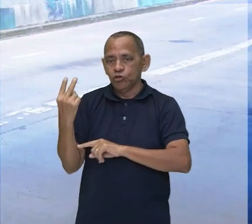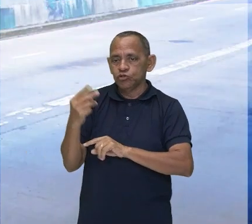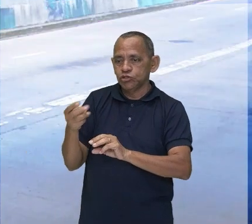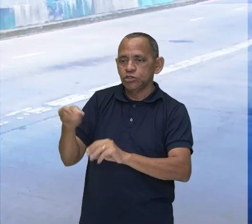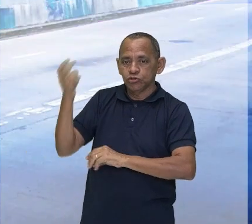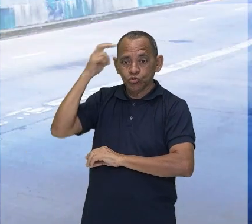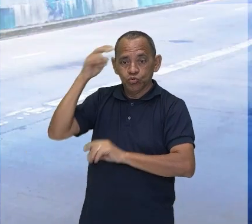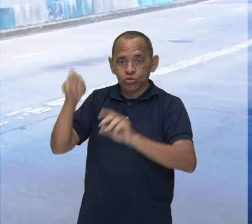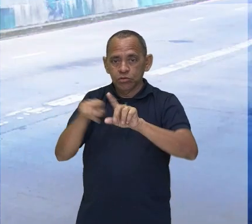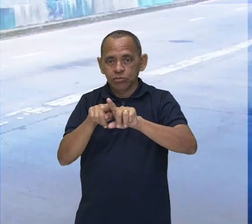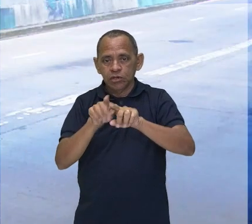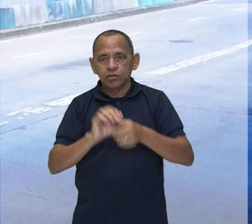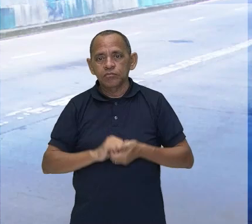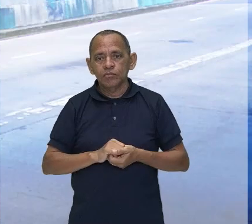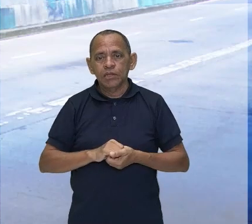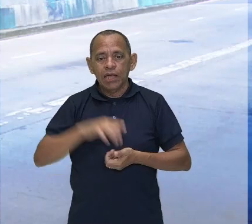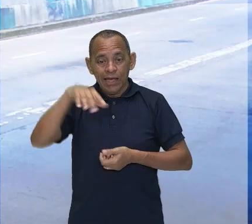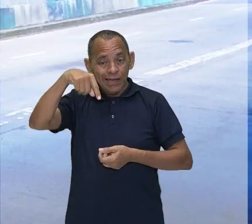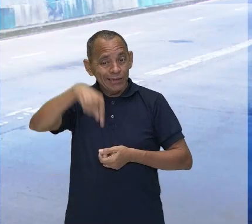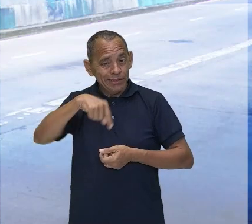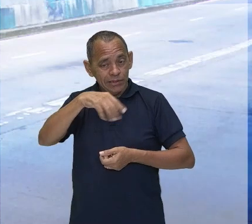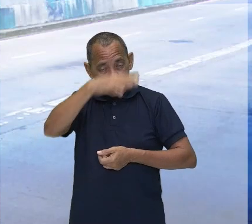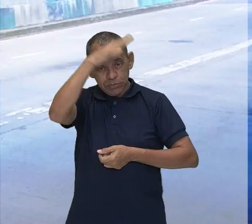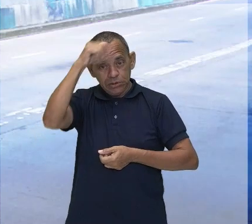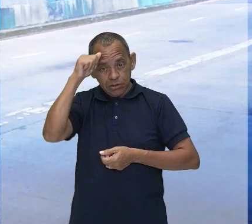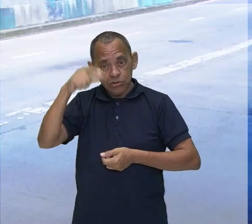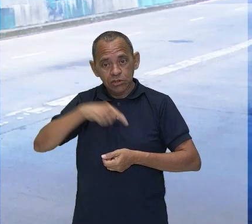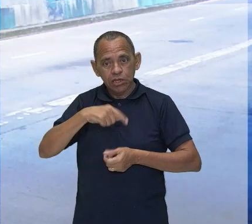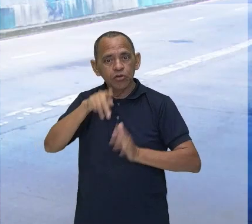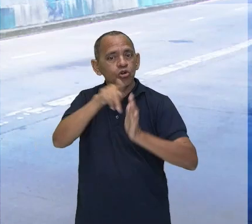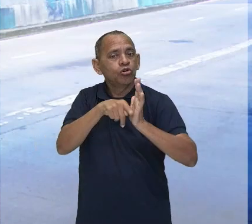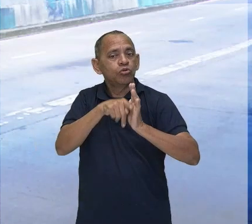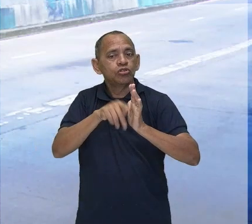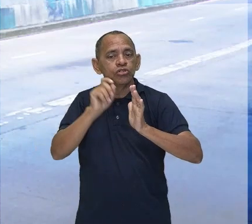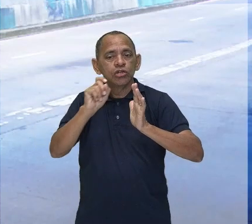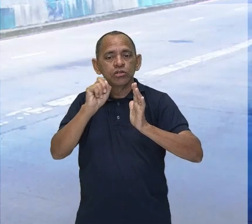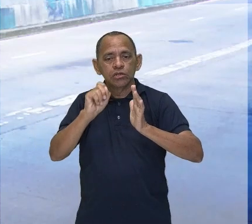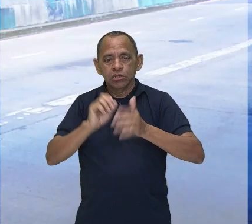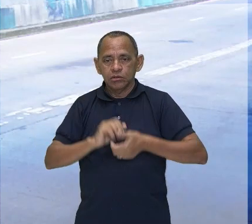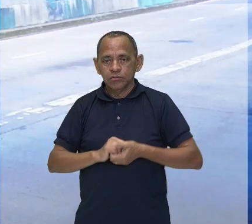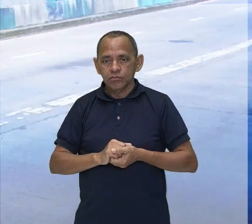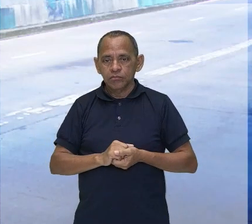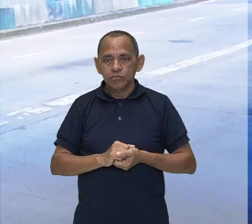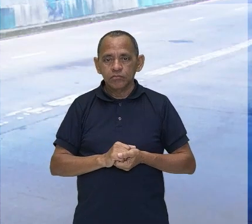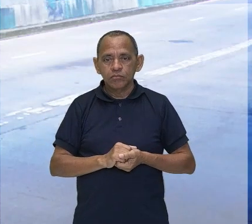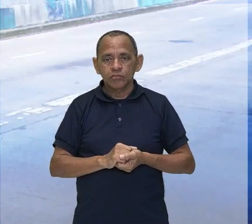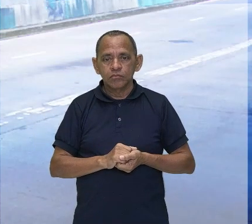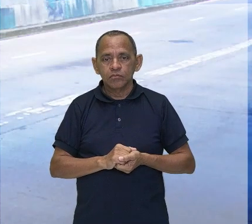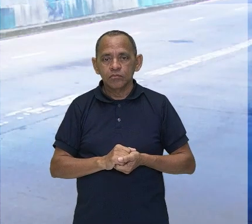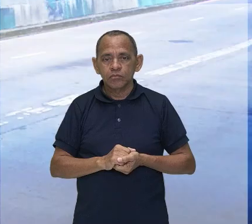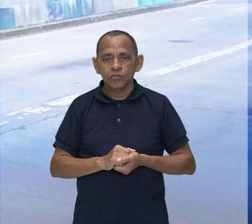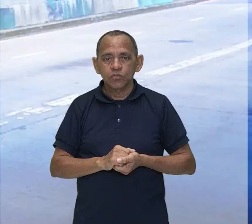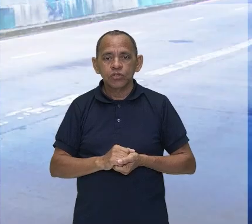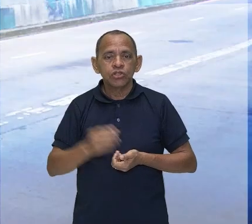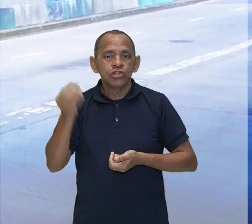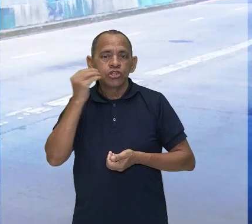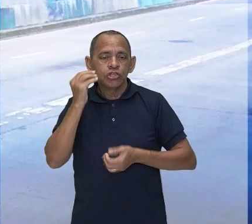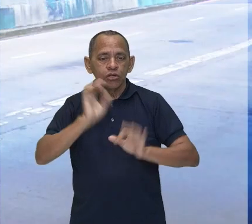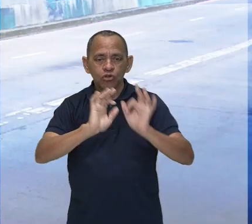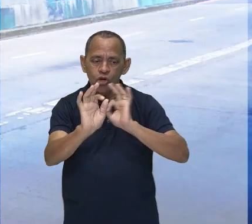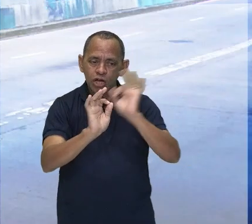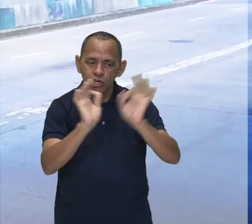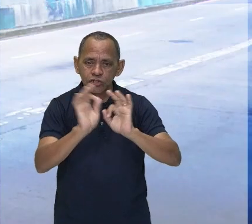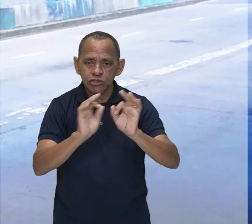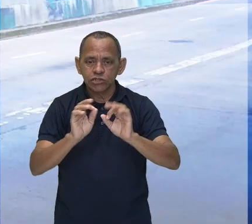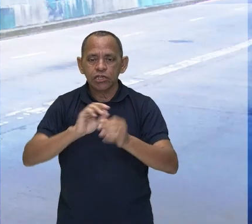cultura. Aqui em Manaus, teve um projeto que foi, como disse, pensado, organizado. Então, em vários